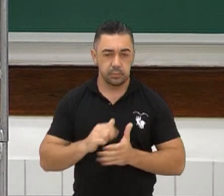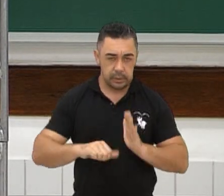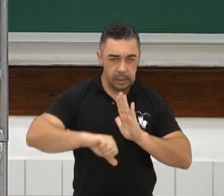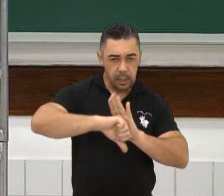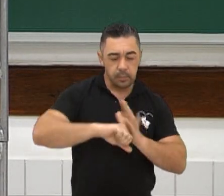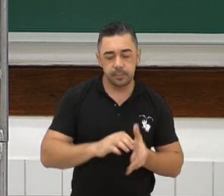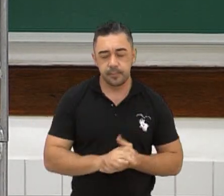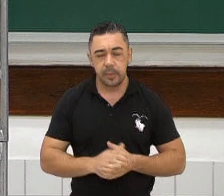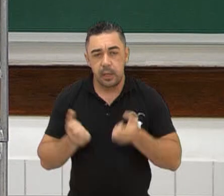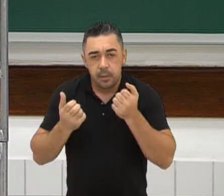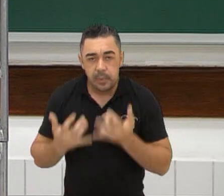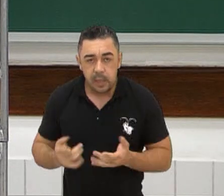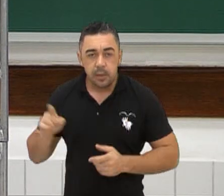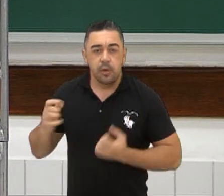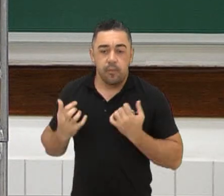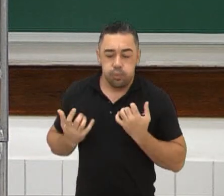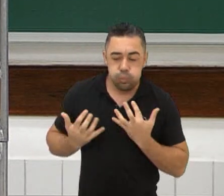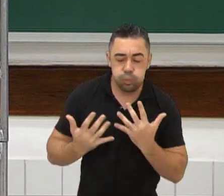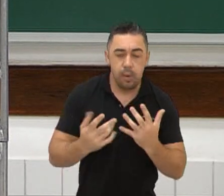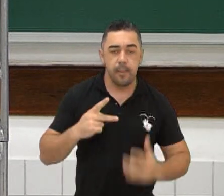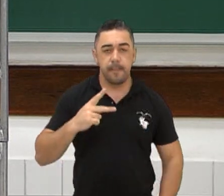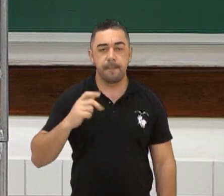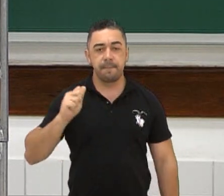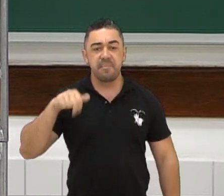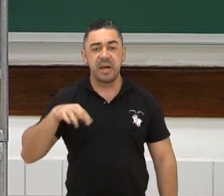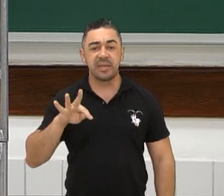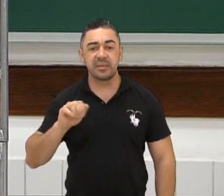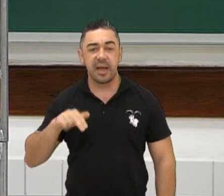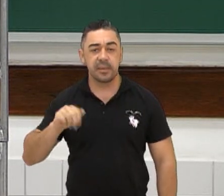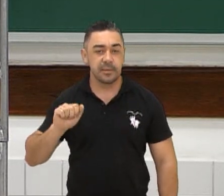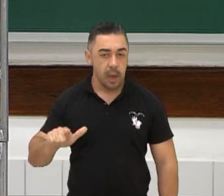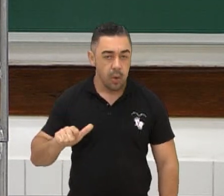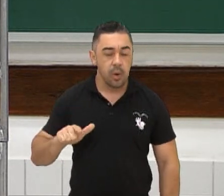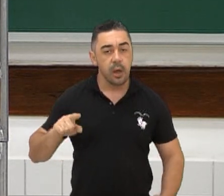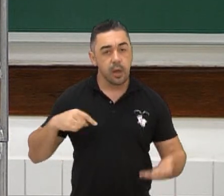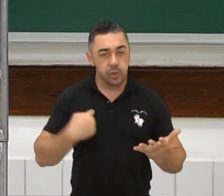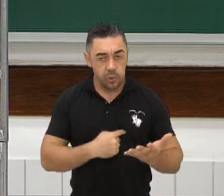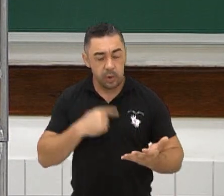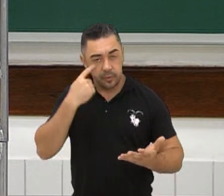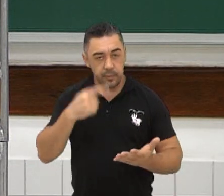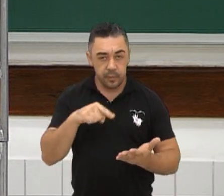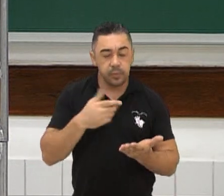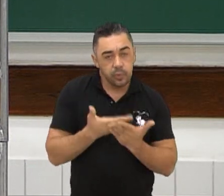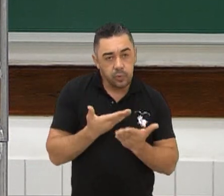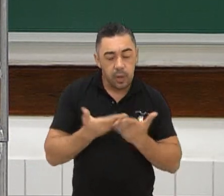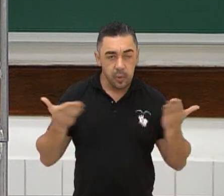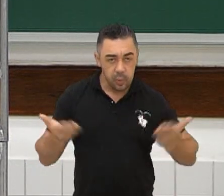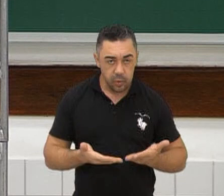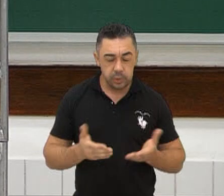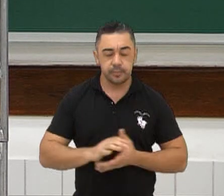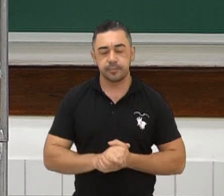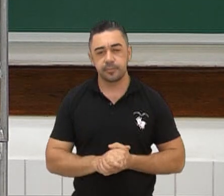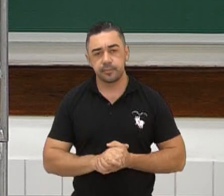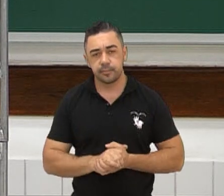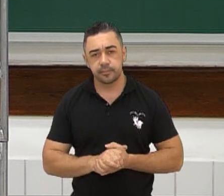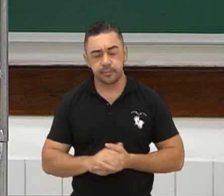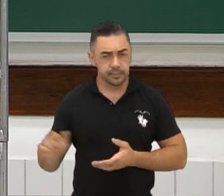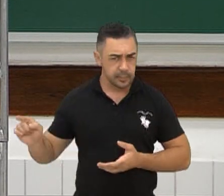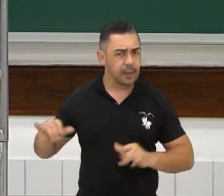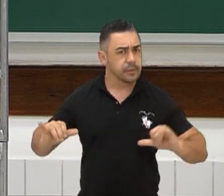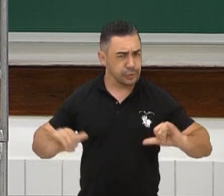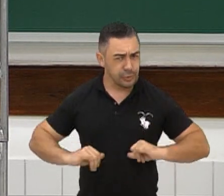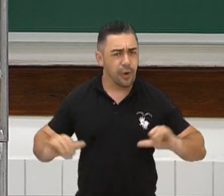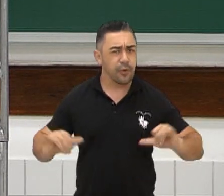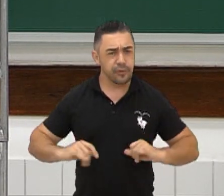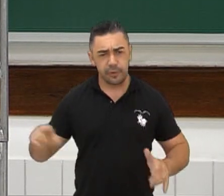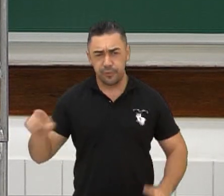um pouco das queimadas no Pantanal, um dos nossos biomas que a gente vai comentar hoje. Então, tem sido bem sofrido,